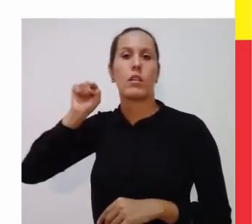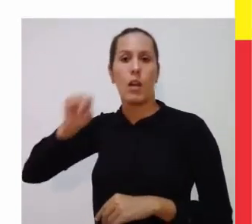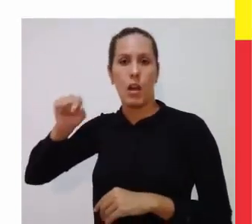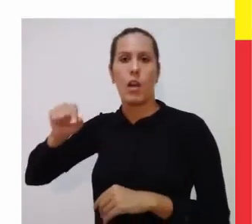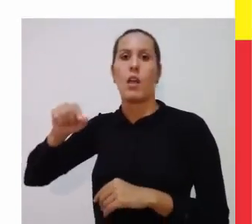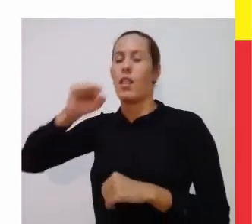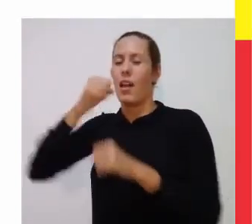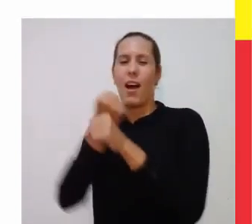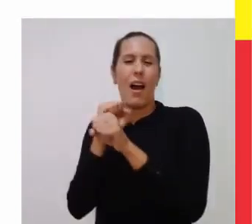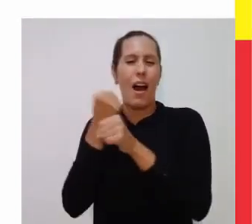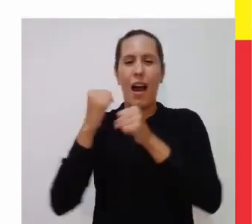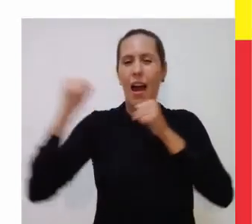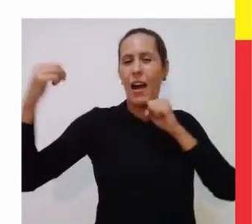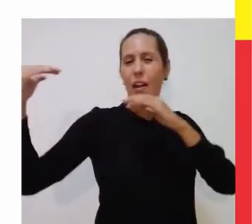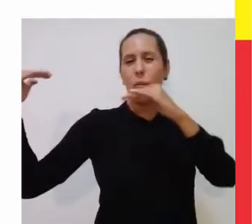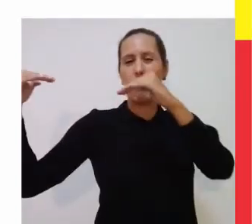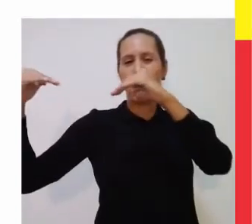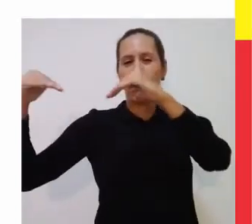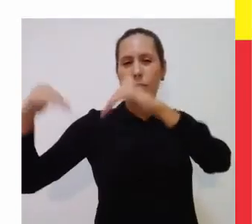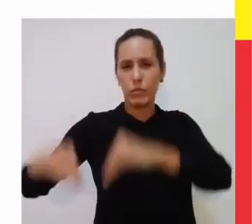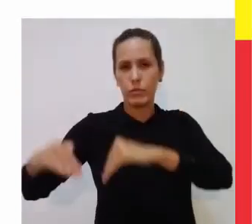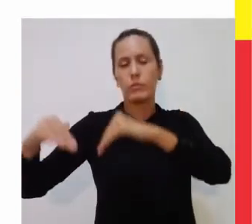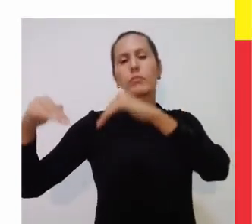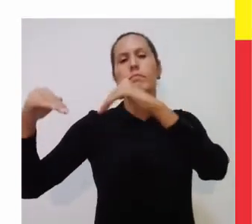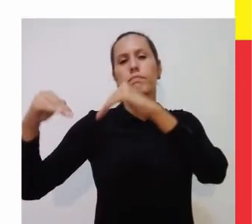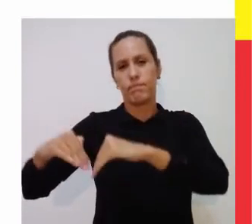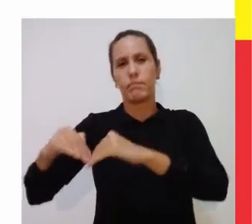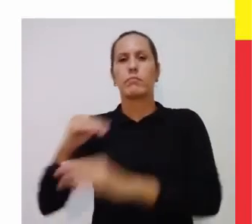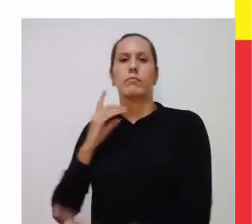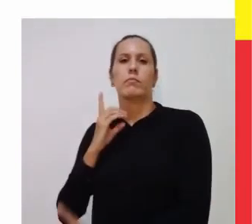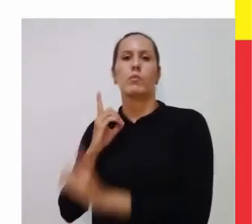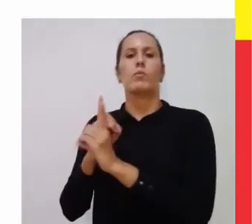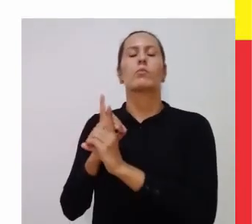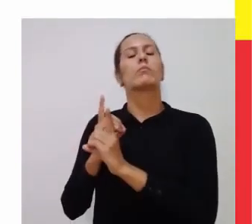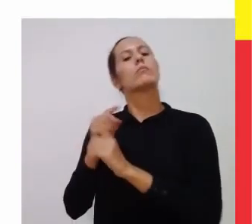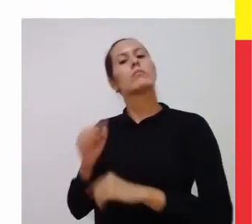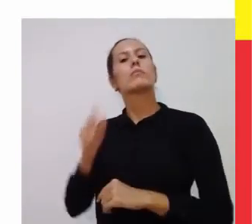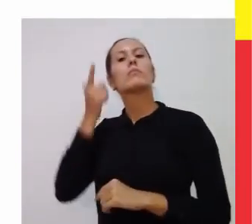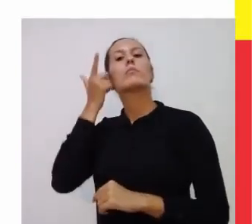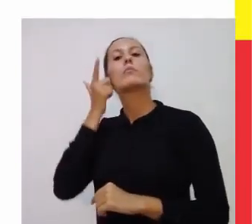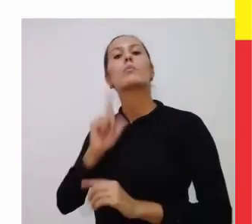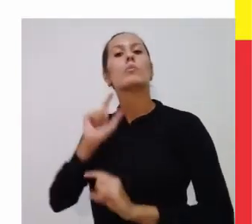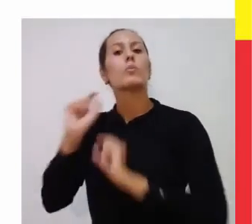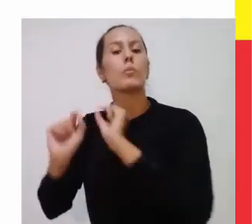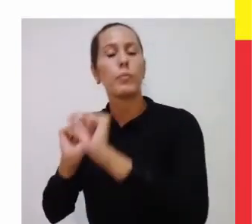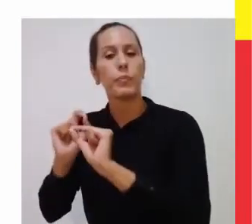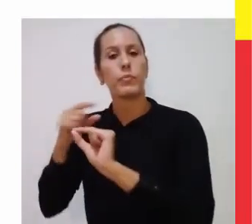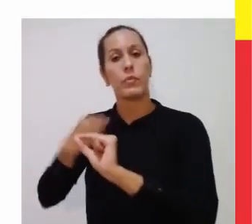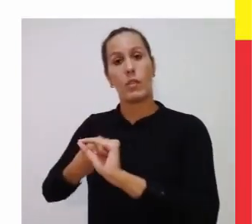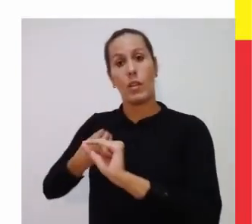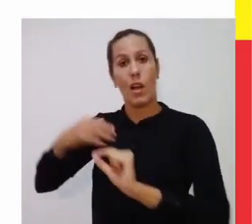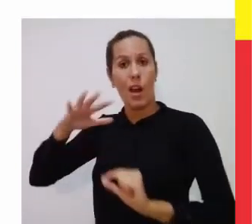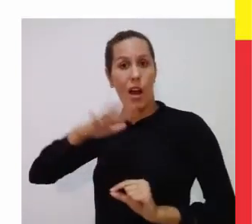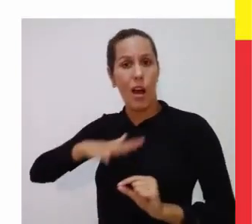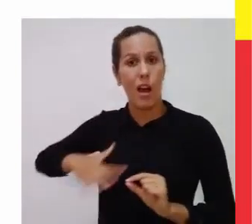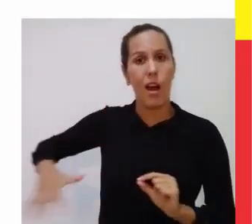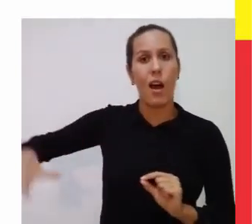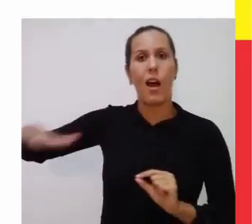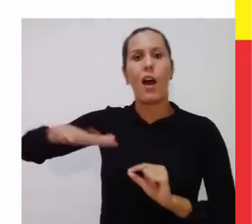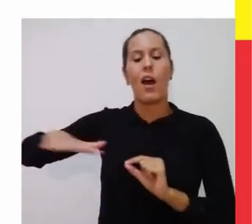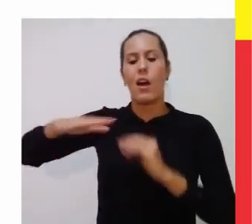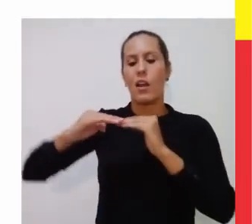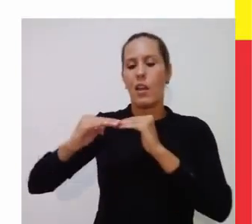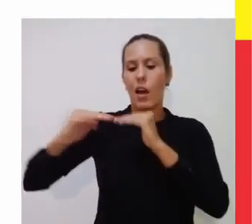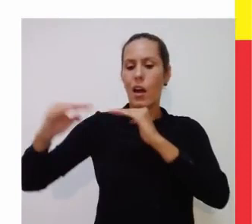uma extensa área de depressão, tá? O sertão nordestino é uma extensa área de depressão que a gente consegue encontrar, certo? Essa